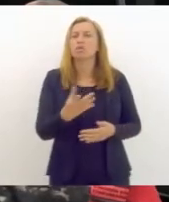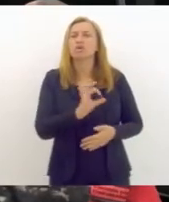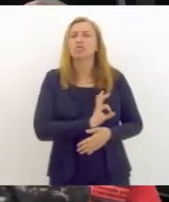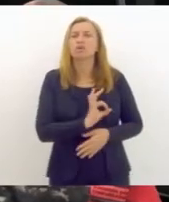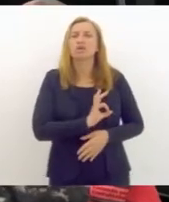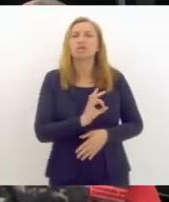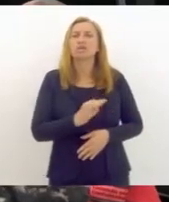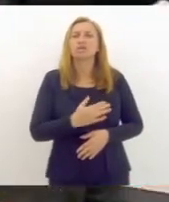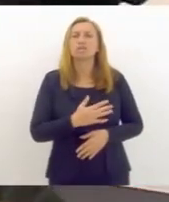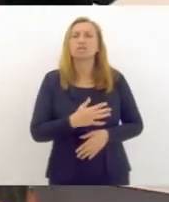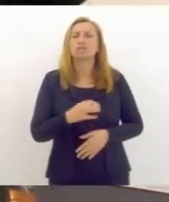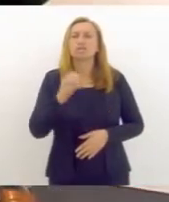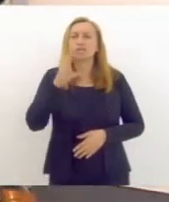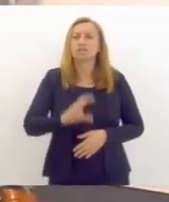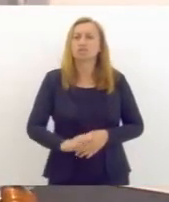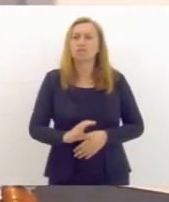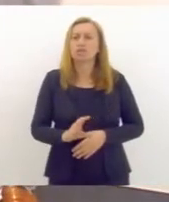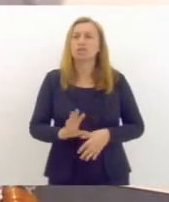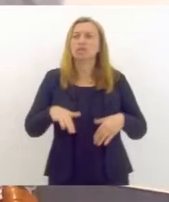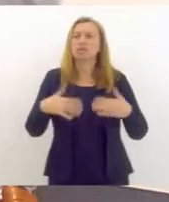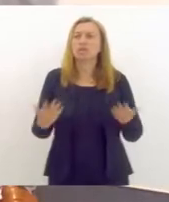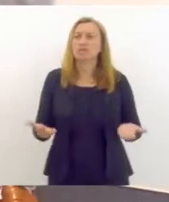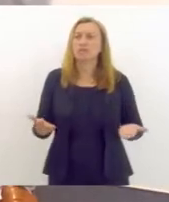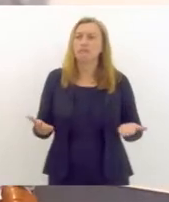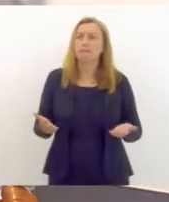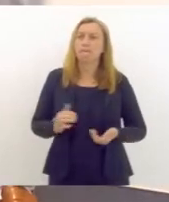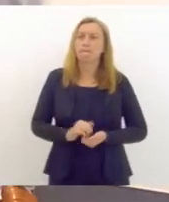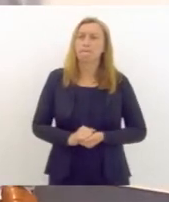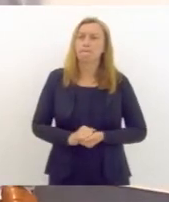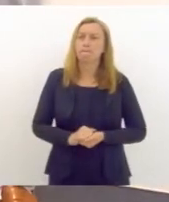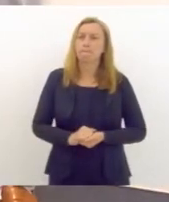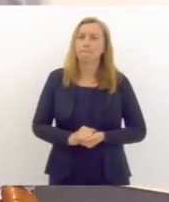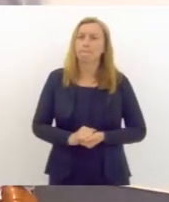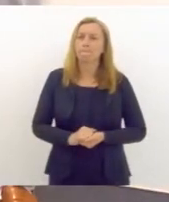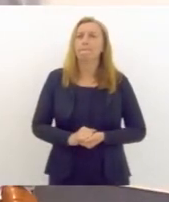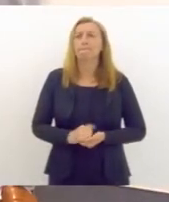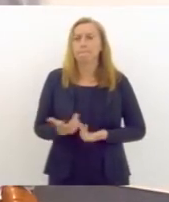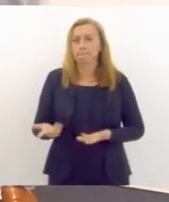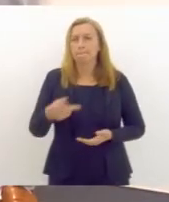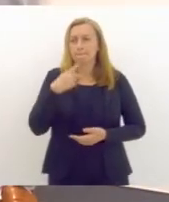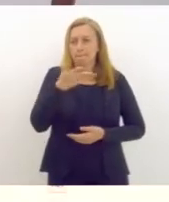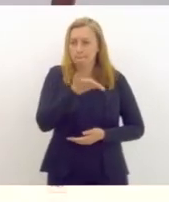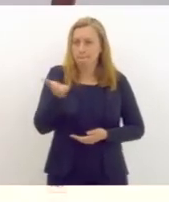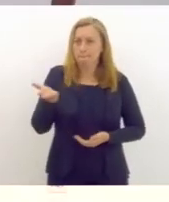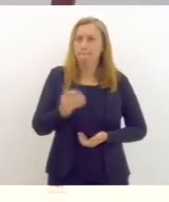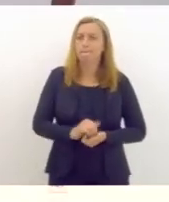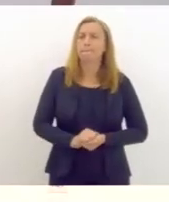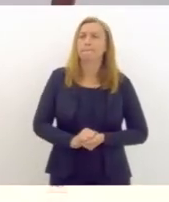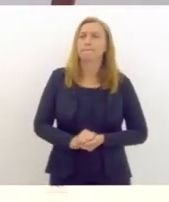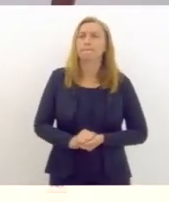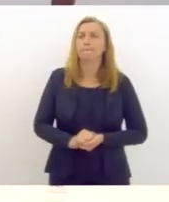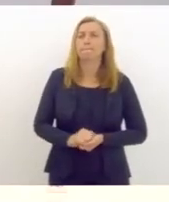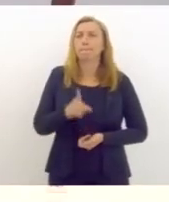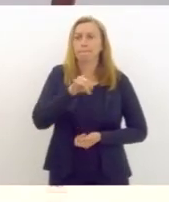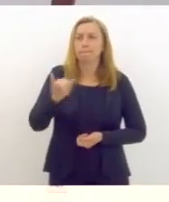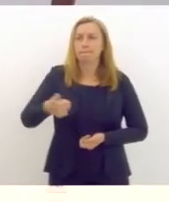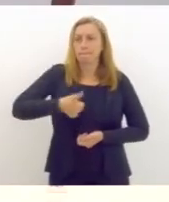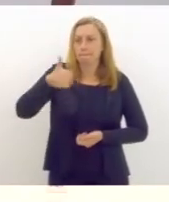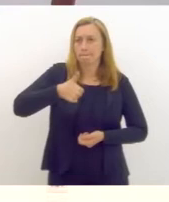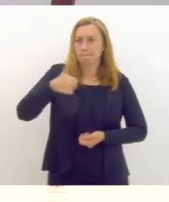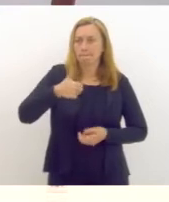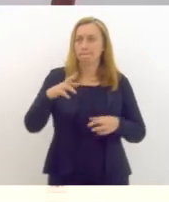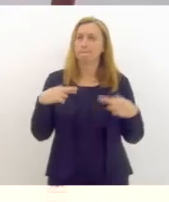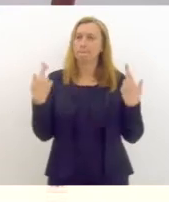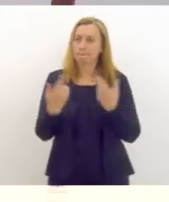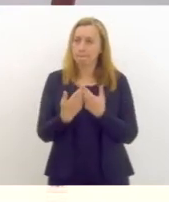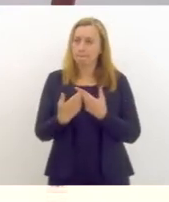Polícia Civil então vou deixar aqui dar um Pelo menos eu tenho que dar alguma coisa objetiva para vocês dia primeiro a gente vai fazer audiência